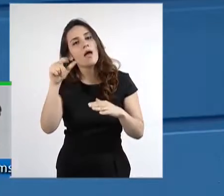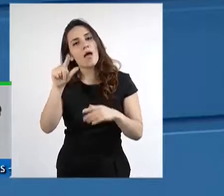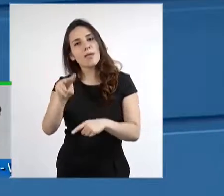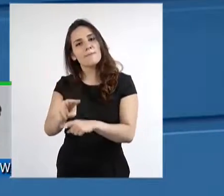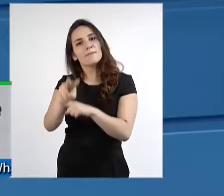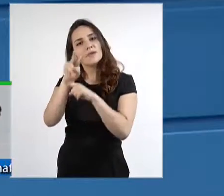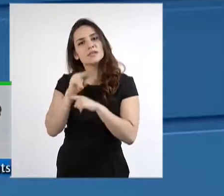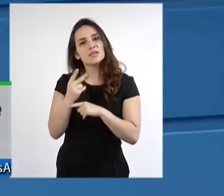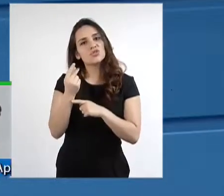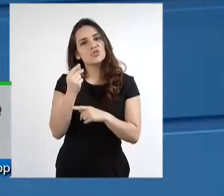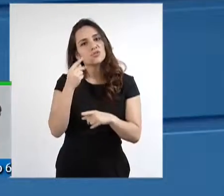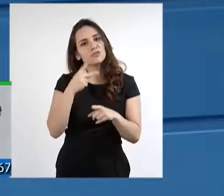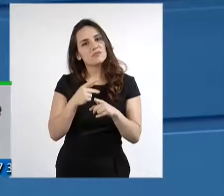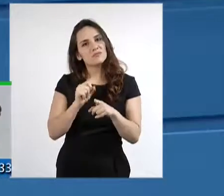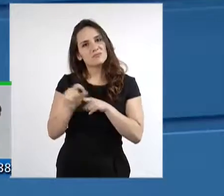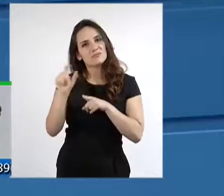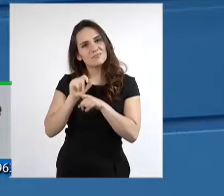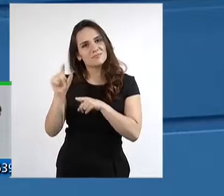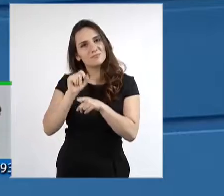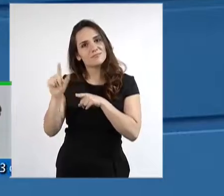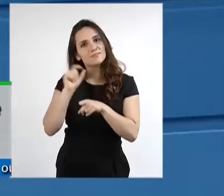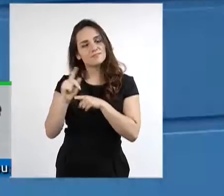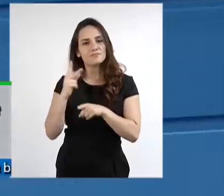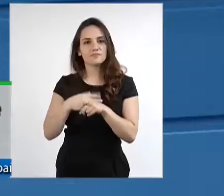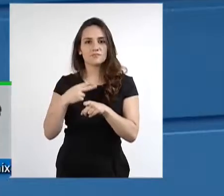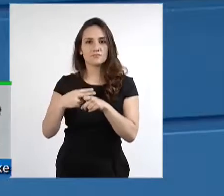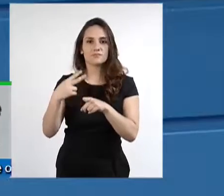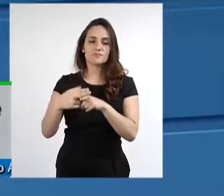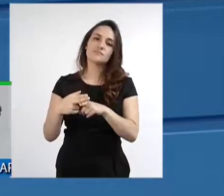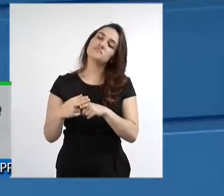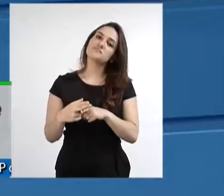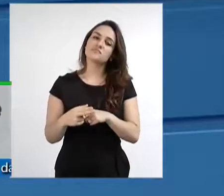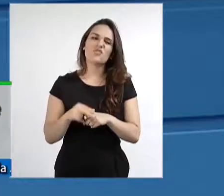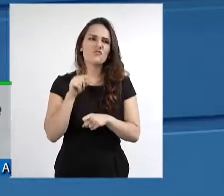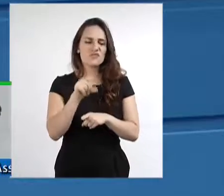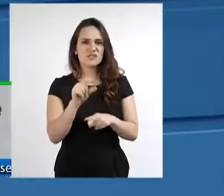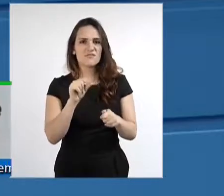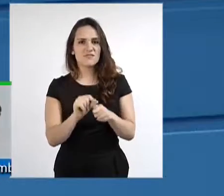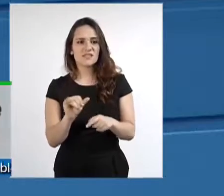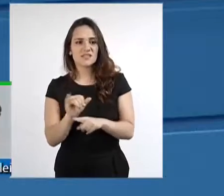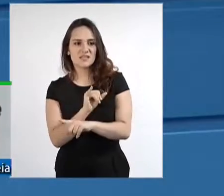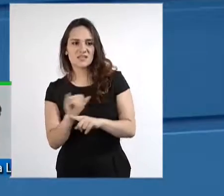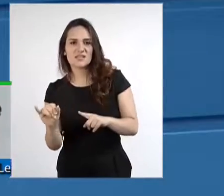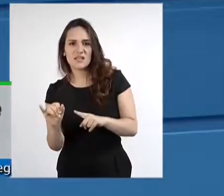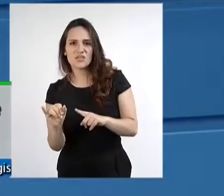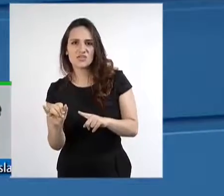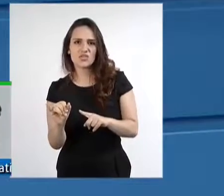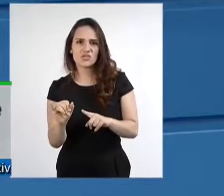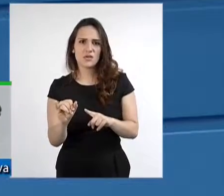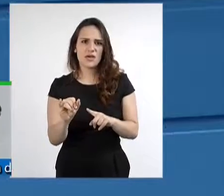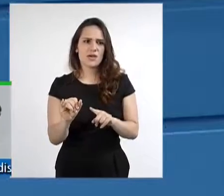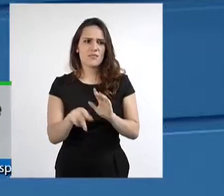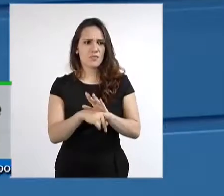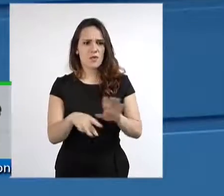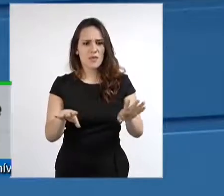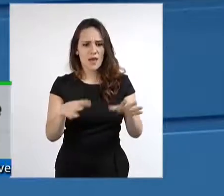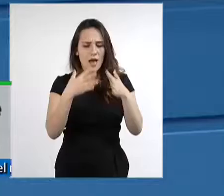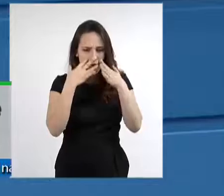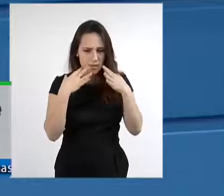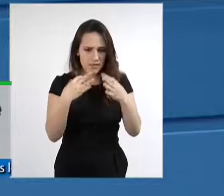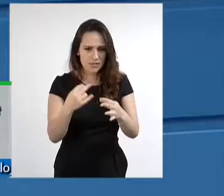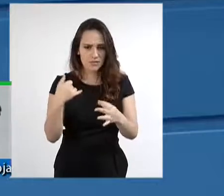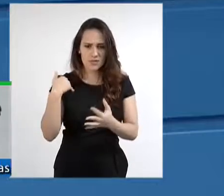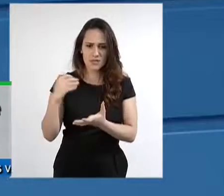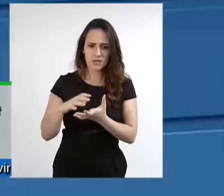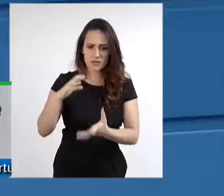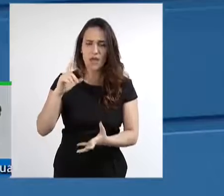consignados. Acho que toda iniciativa e os eventos que Vossa Excelência promove para chamar atenção é importante em